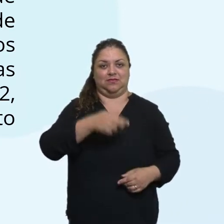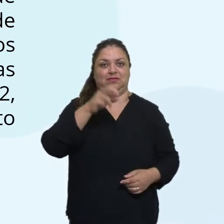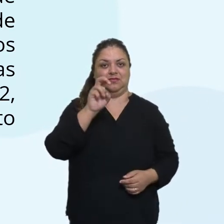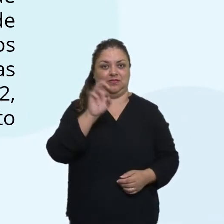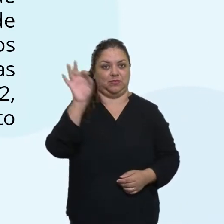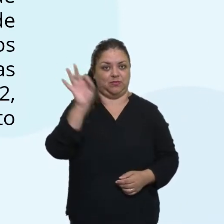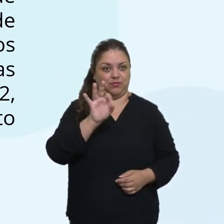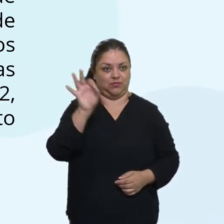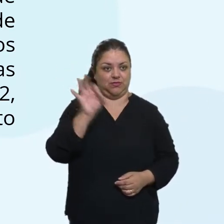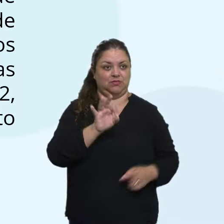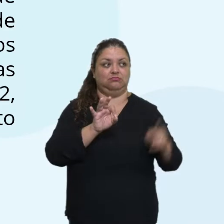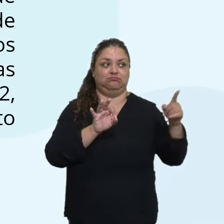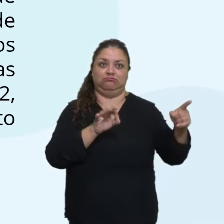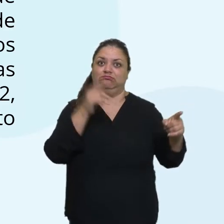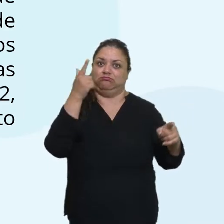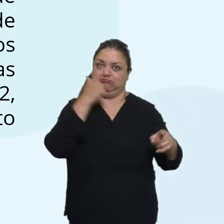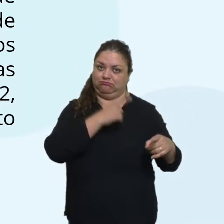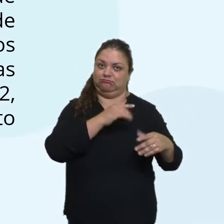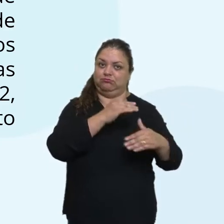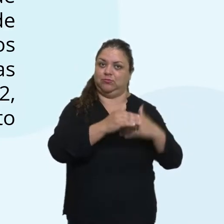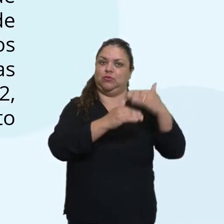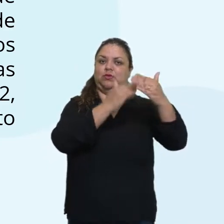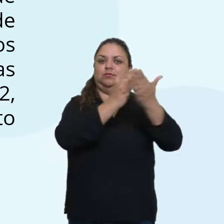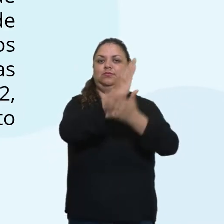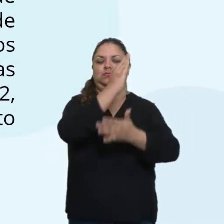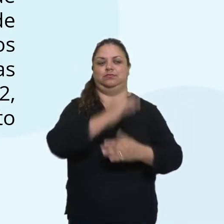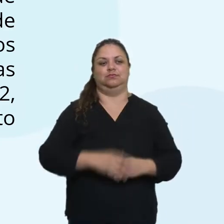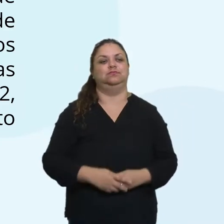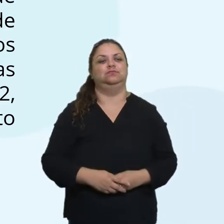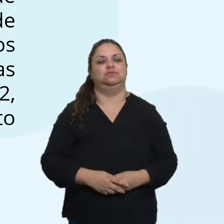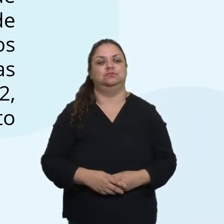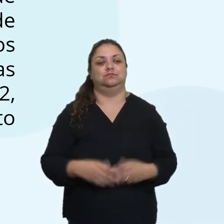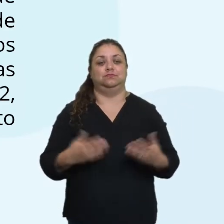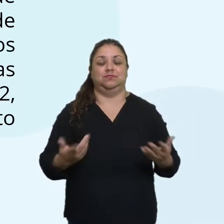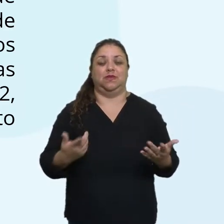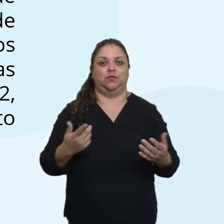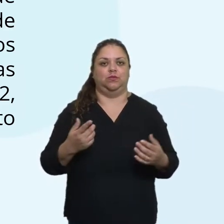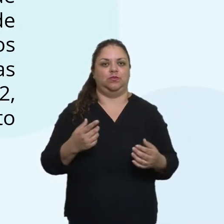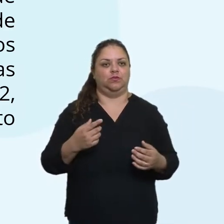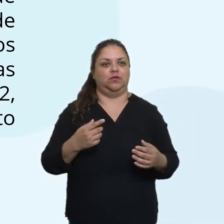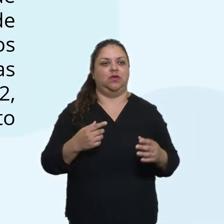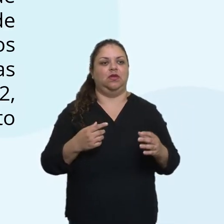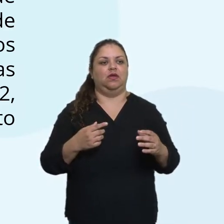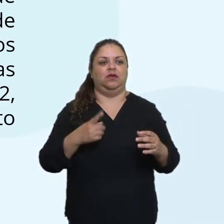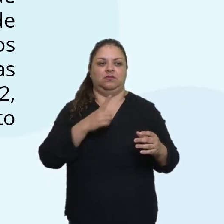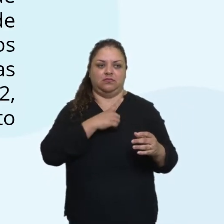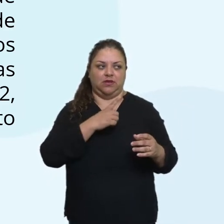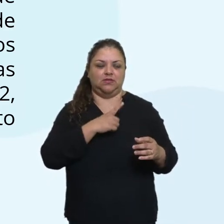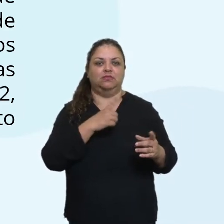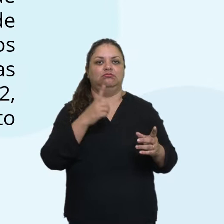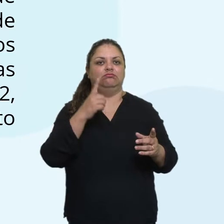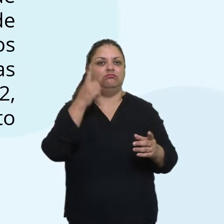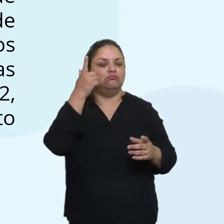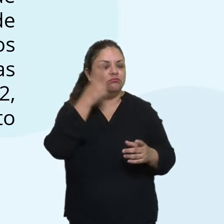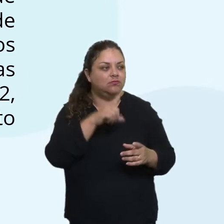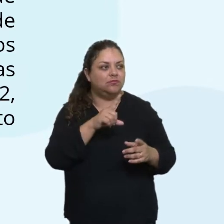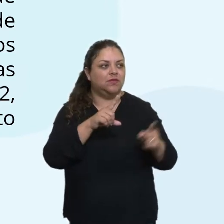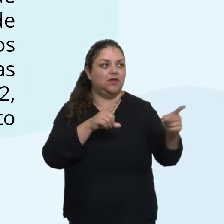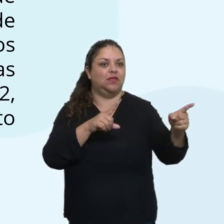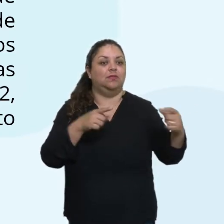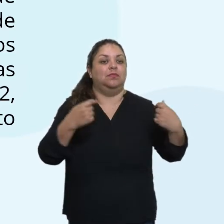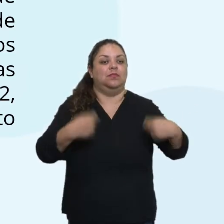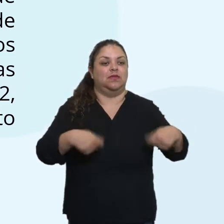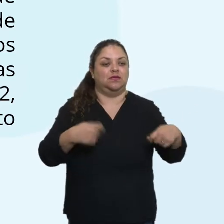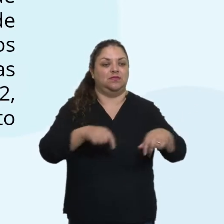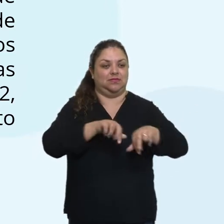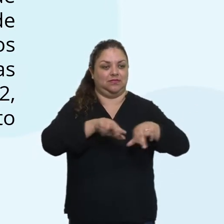estudos estão veja que a gente tá tratando aqui da questão da excepcionalidade e do direito da progressão dos estudos em